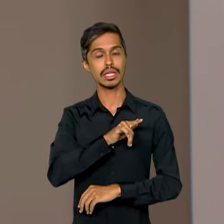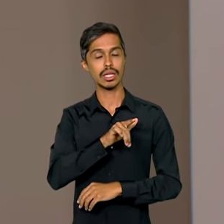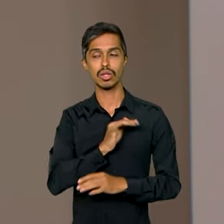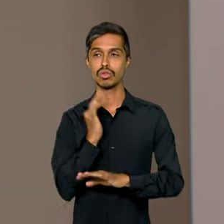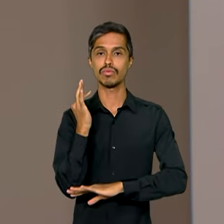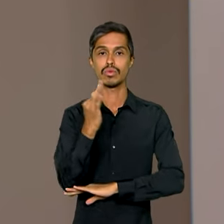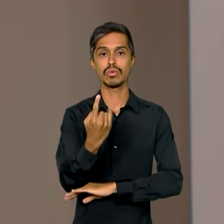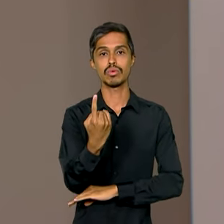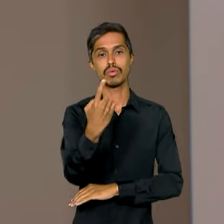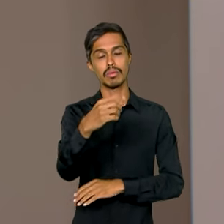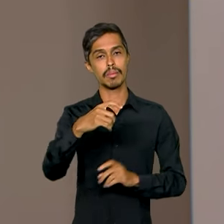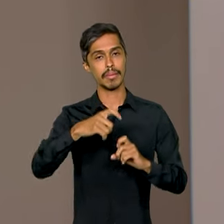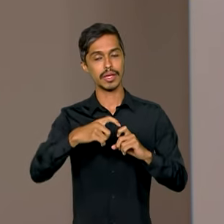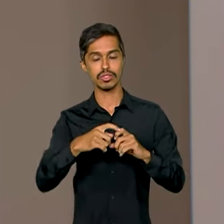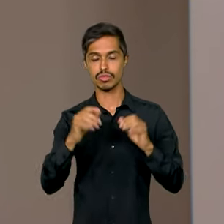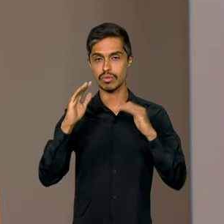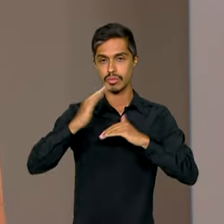futuro um médico especialista